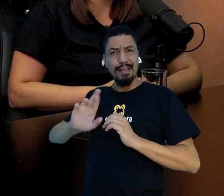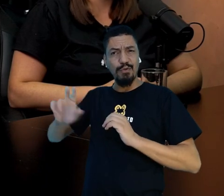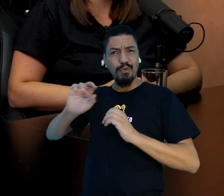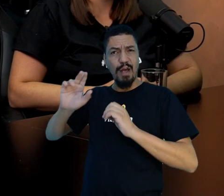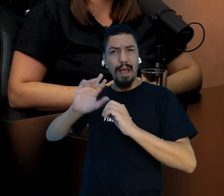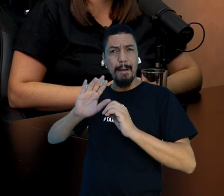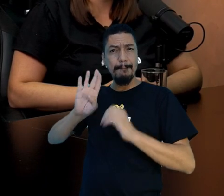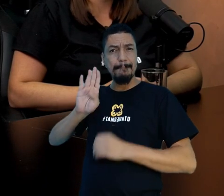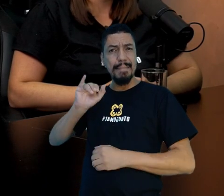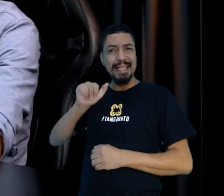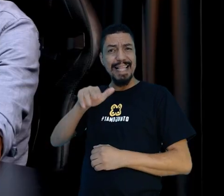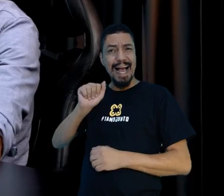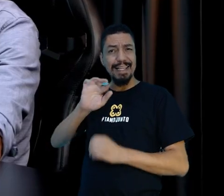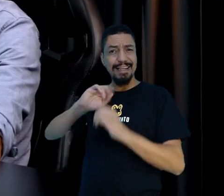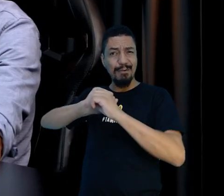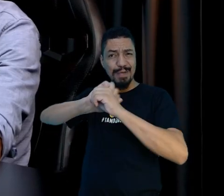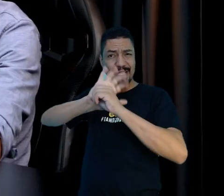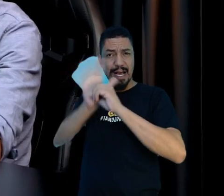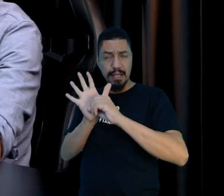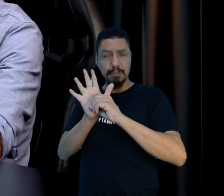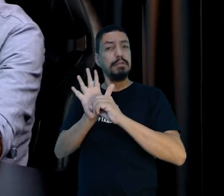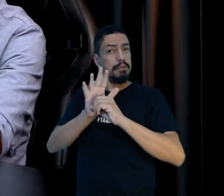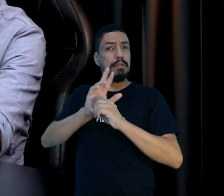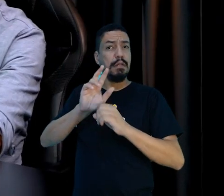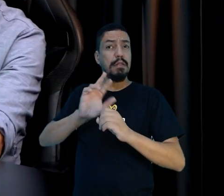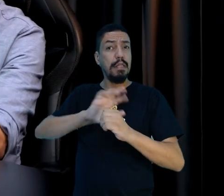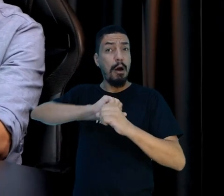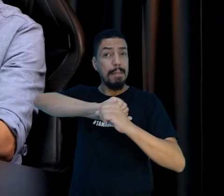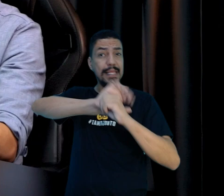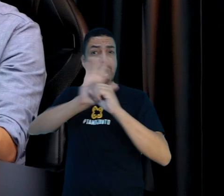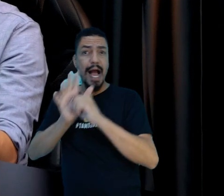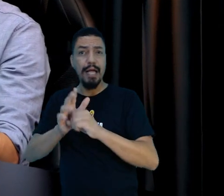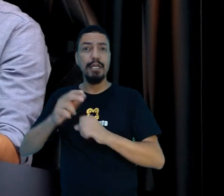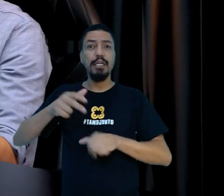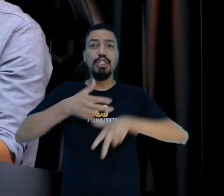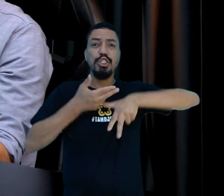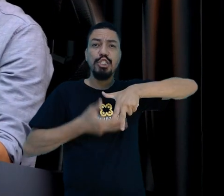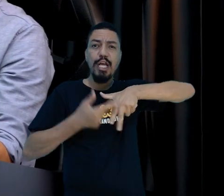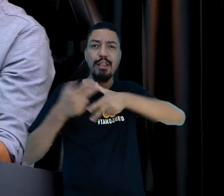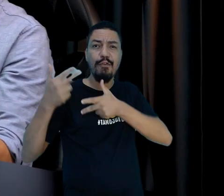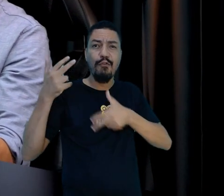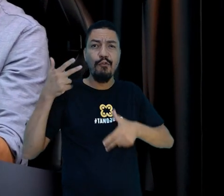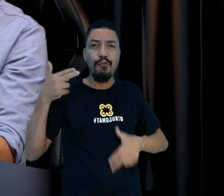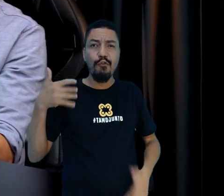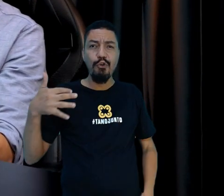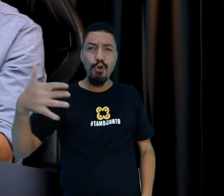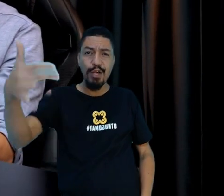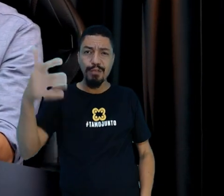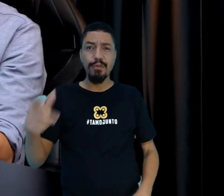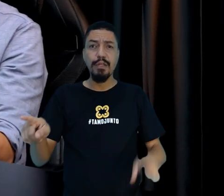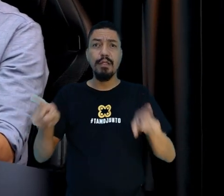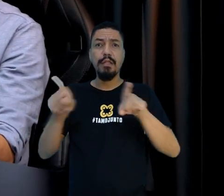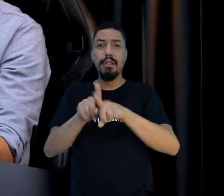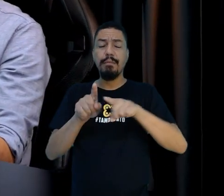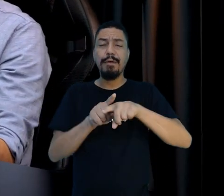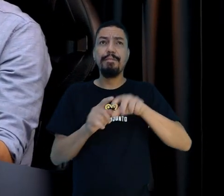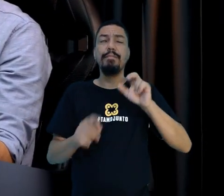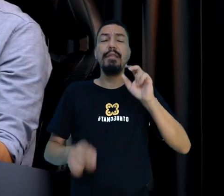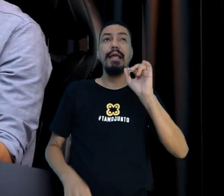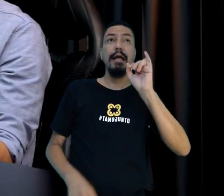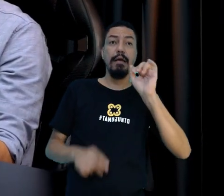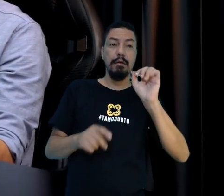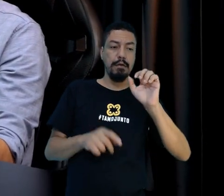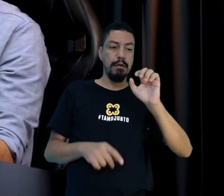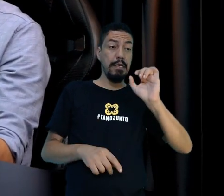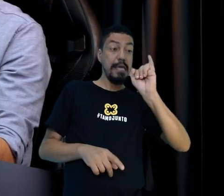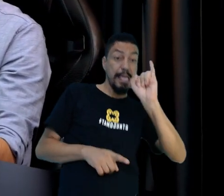ser. Pessoas não binárias, gênero fluido, Perfeito. cabem todos nesse grande guarda-chuva que é o quê? Legal. E são pessoas intersexo,